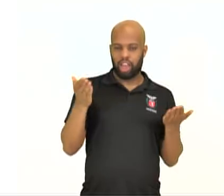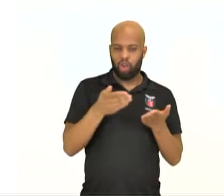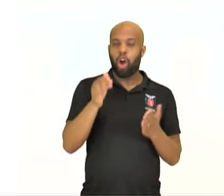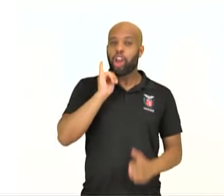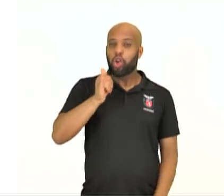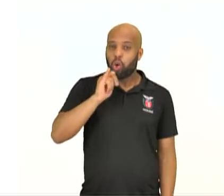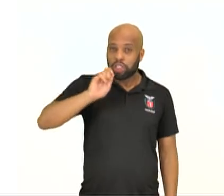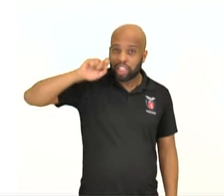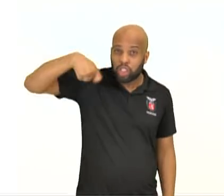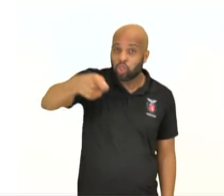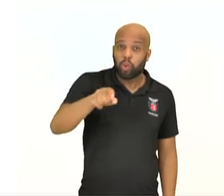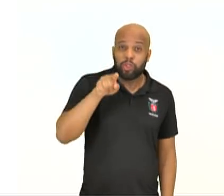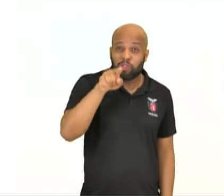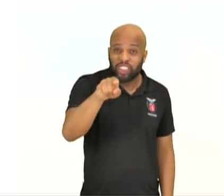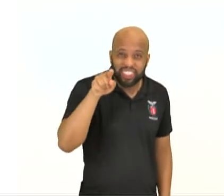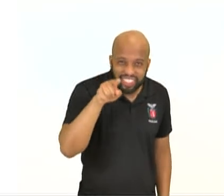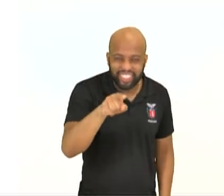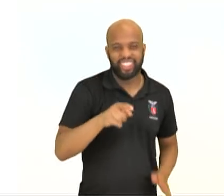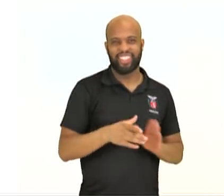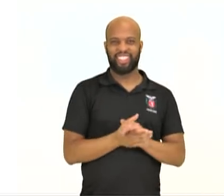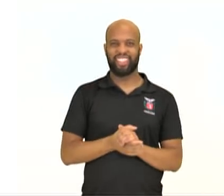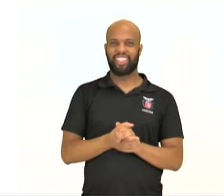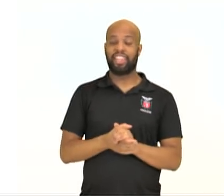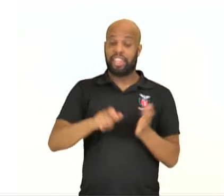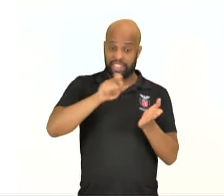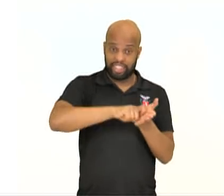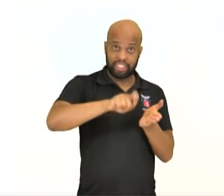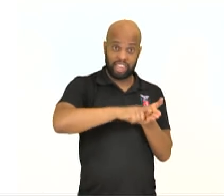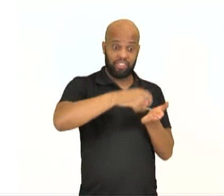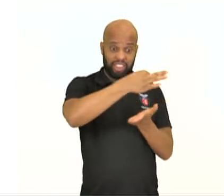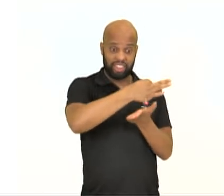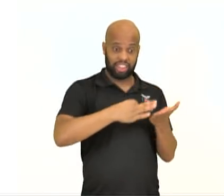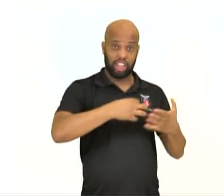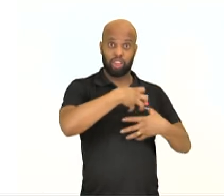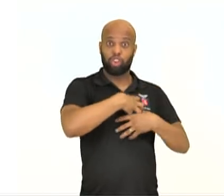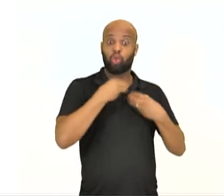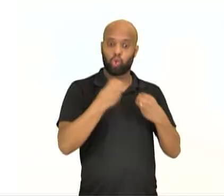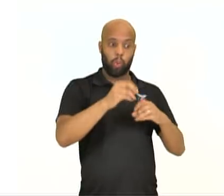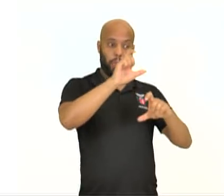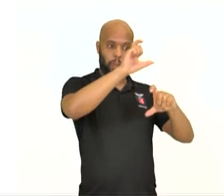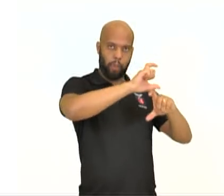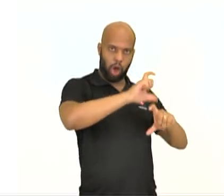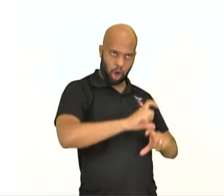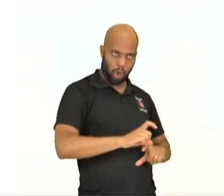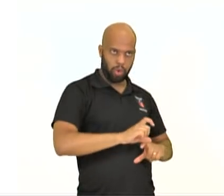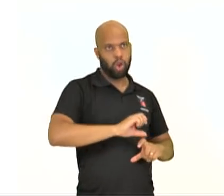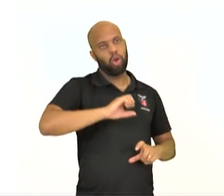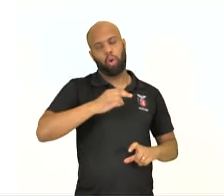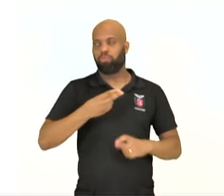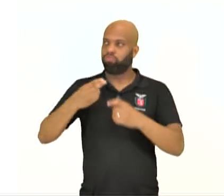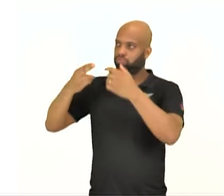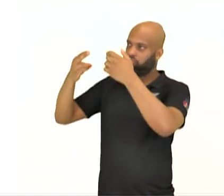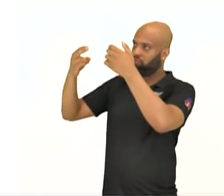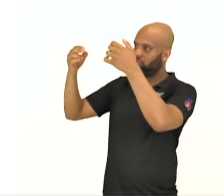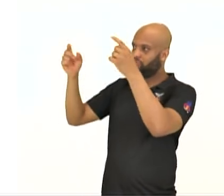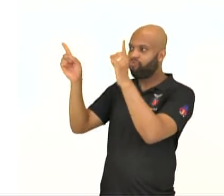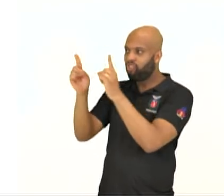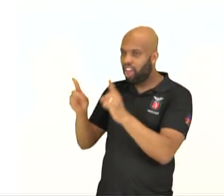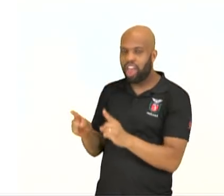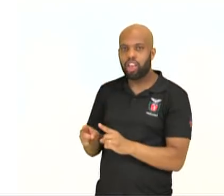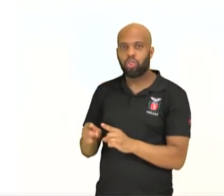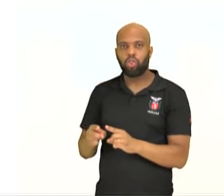sobre você? Por meio de um texto em prosa e um em versos, conte-nos